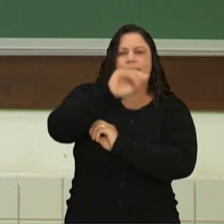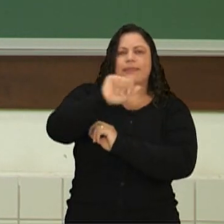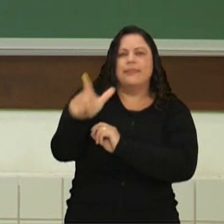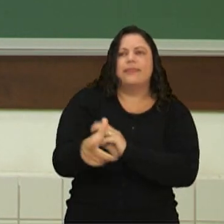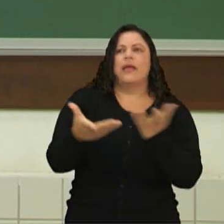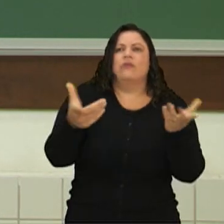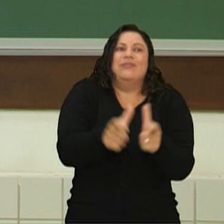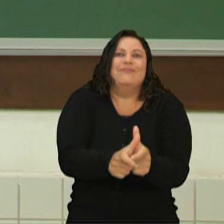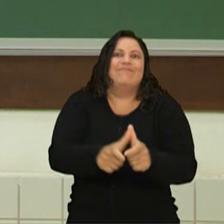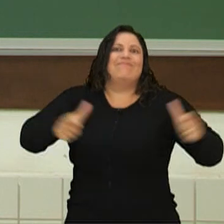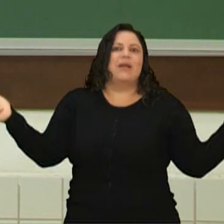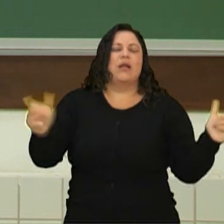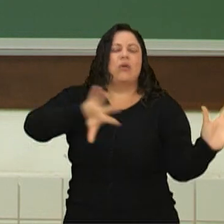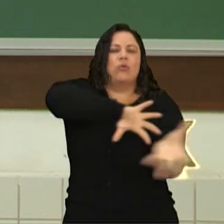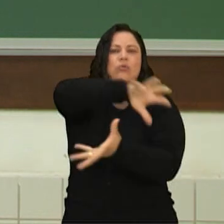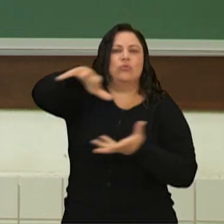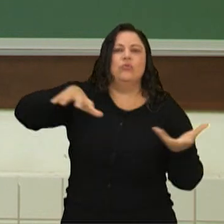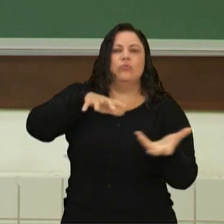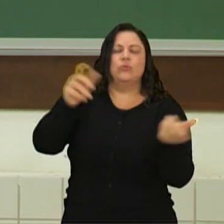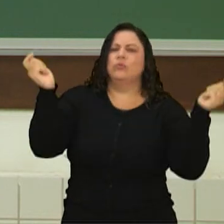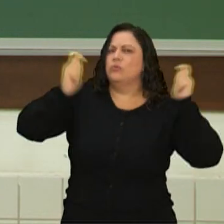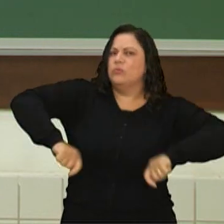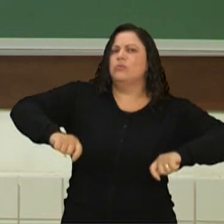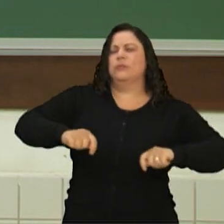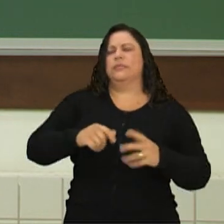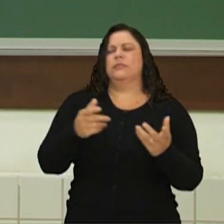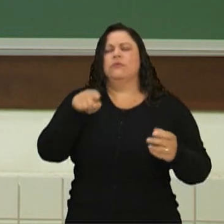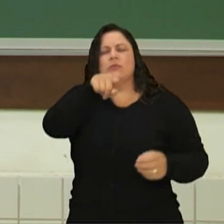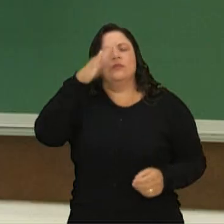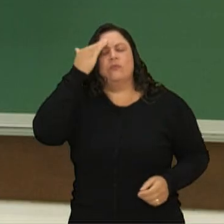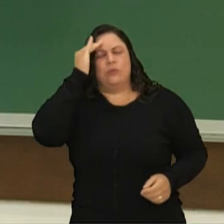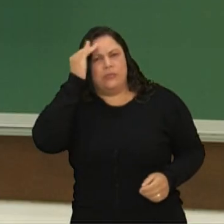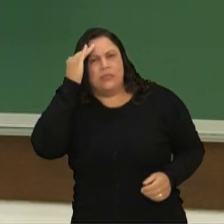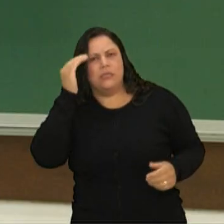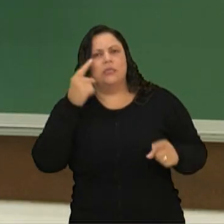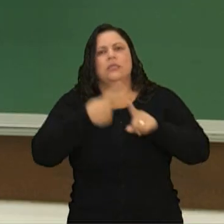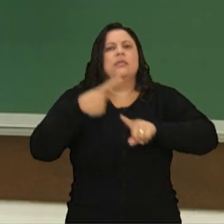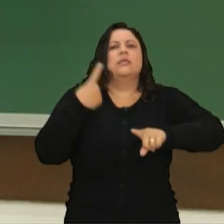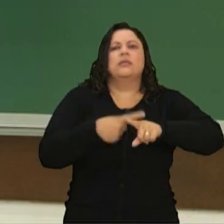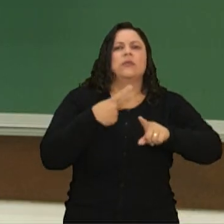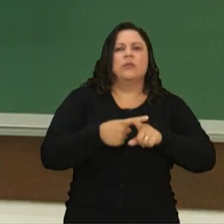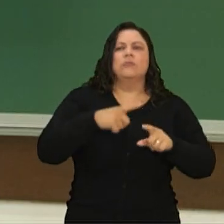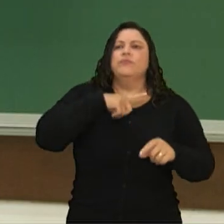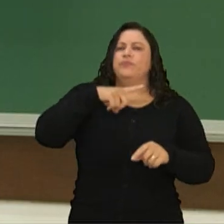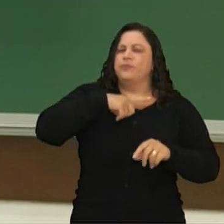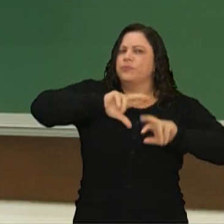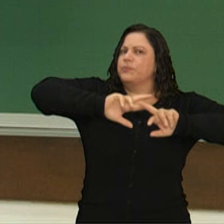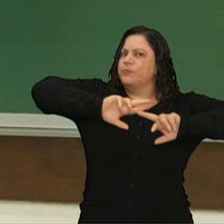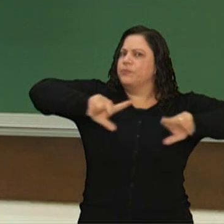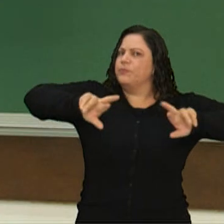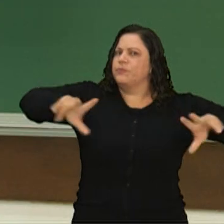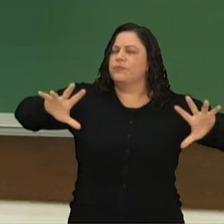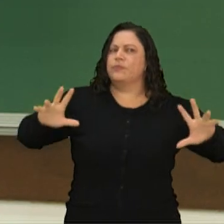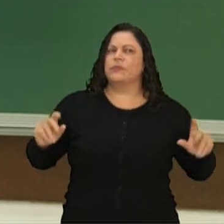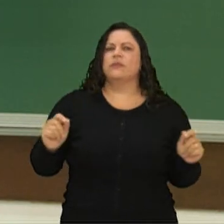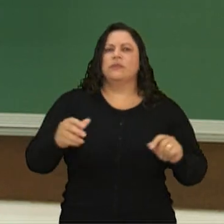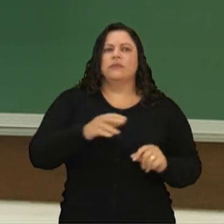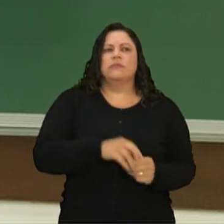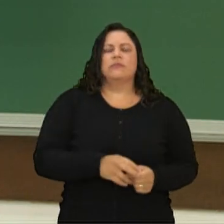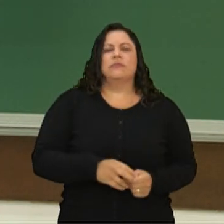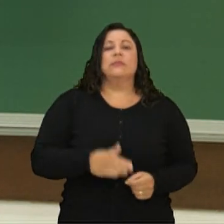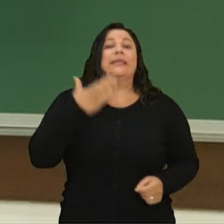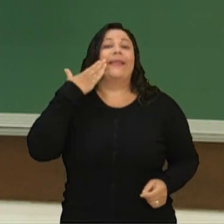vocês vão entender bem, porque é uma coisa que todo mundo tem, digamos, de noção.